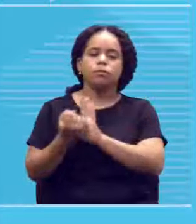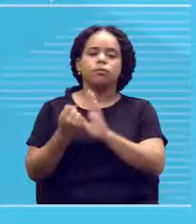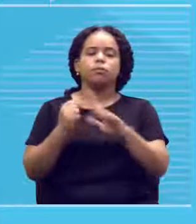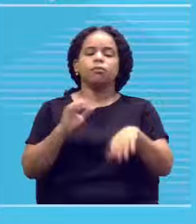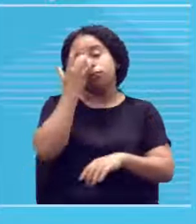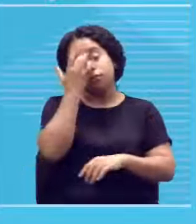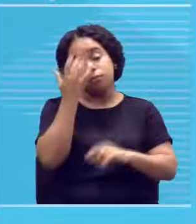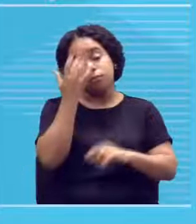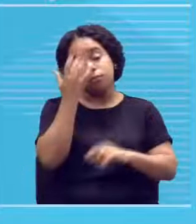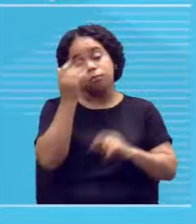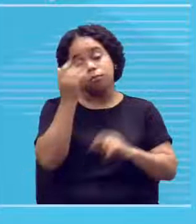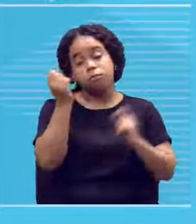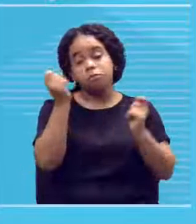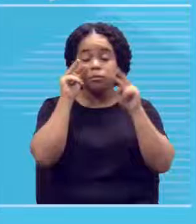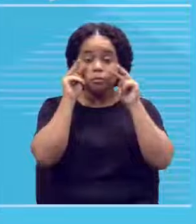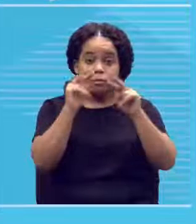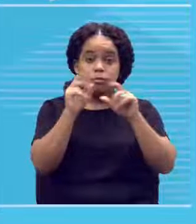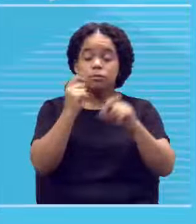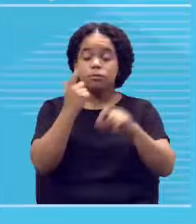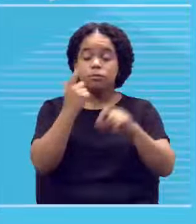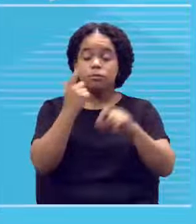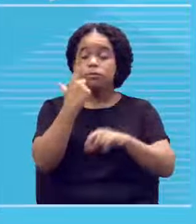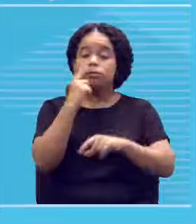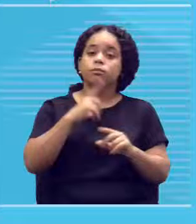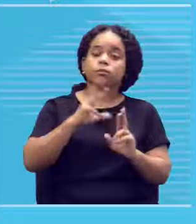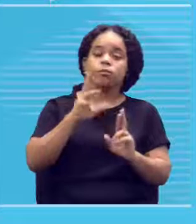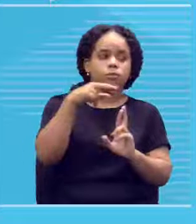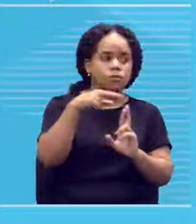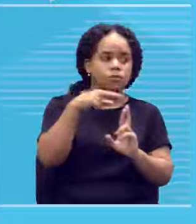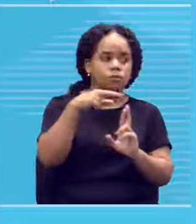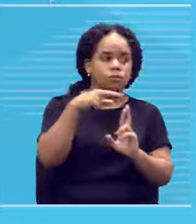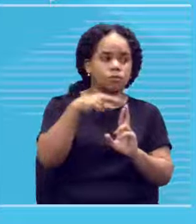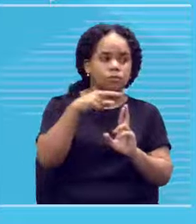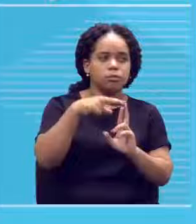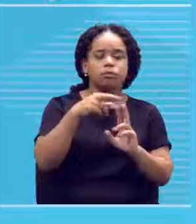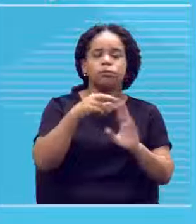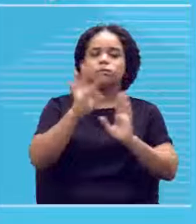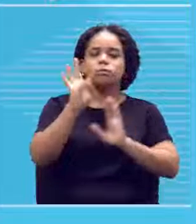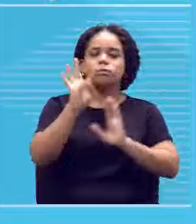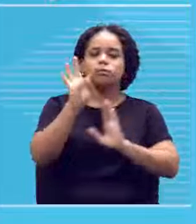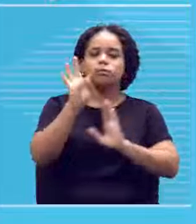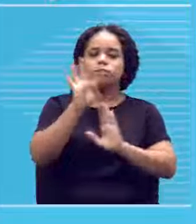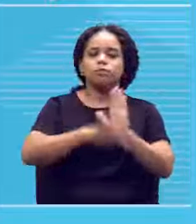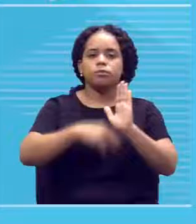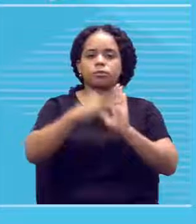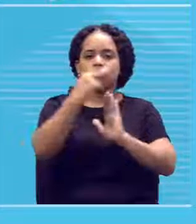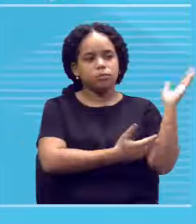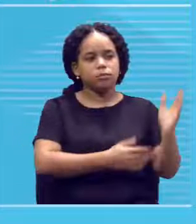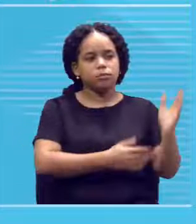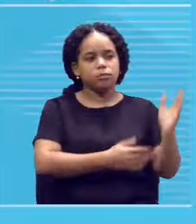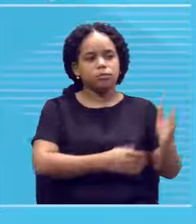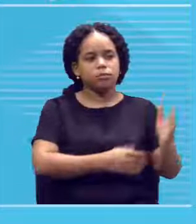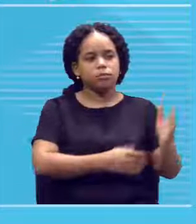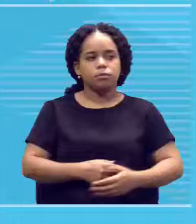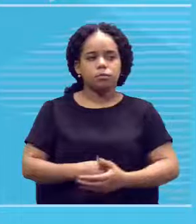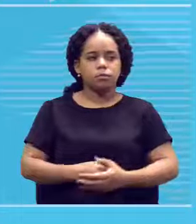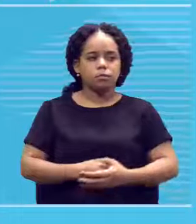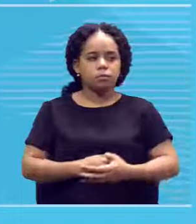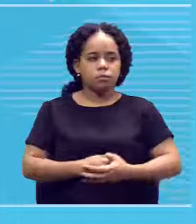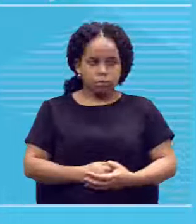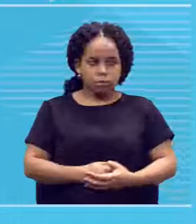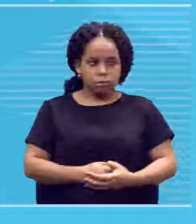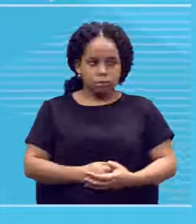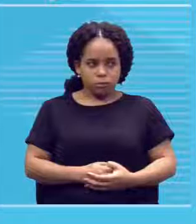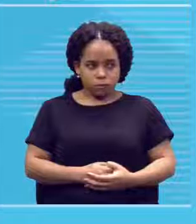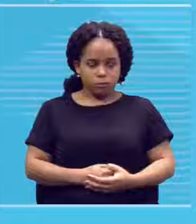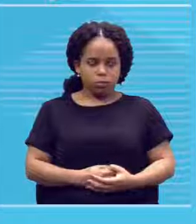fica até fácil de você verificar a quem se refere à primeira vista parece que a chuva devia cair sempre